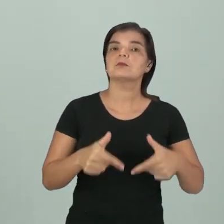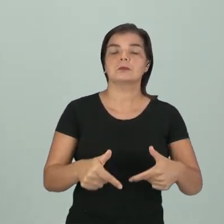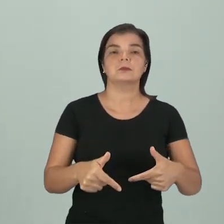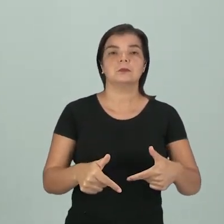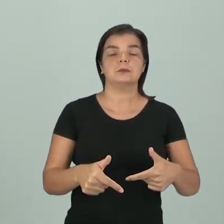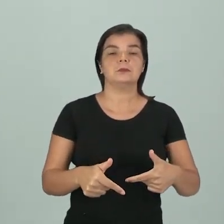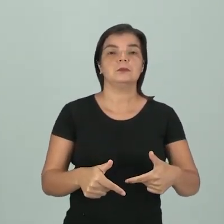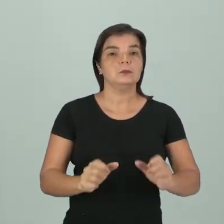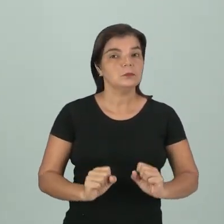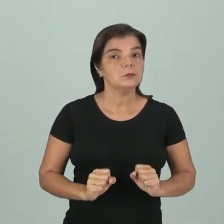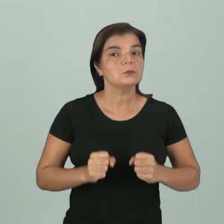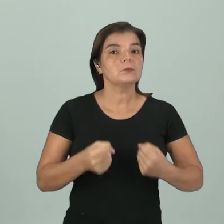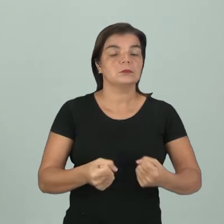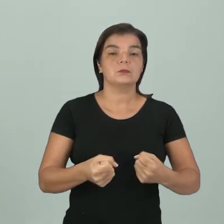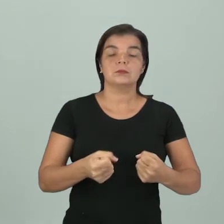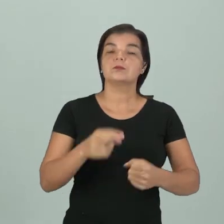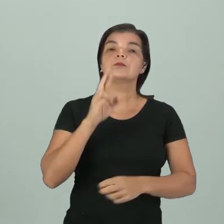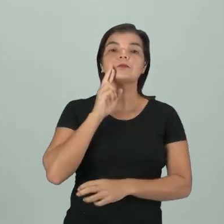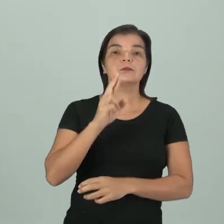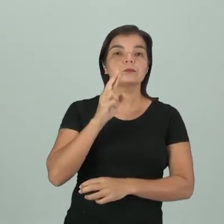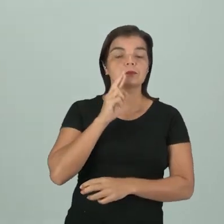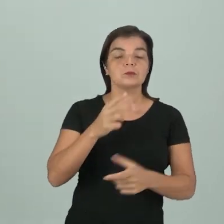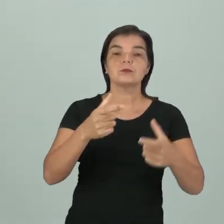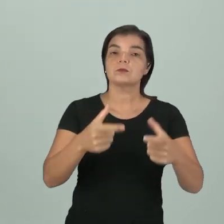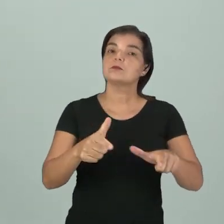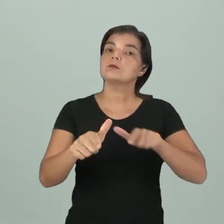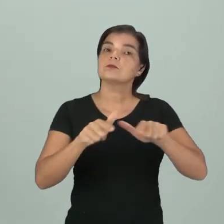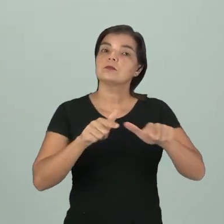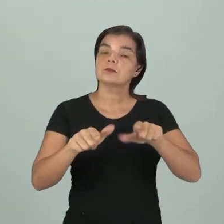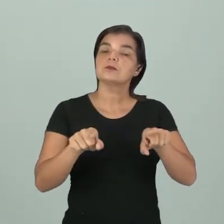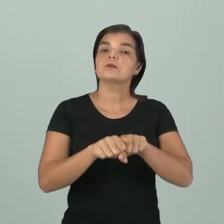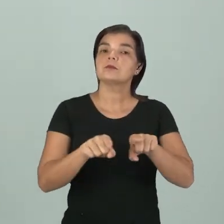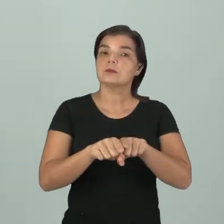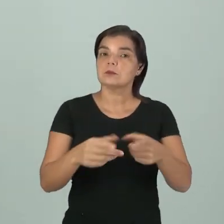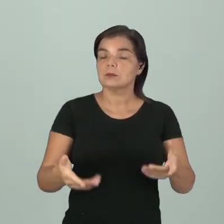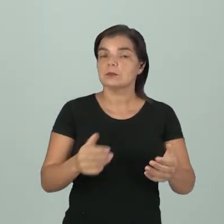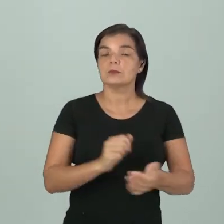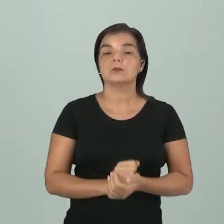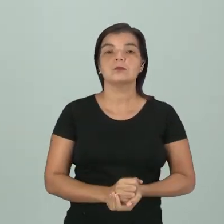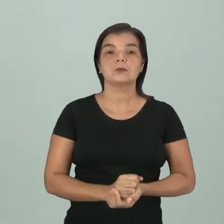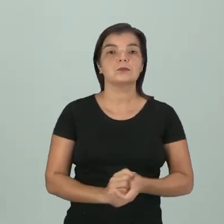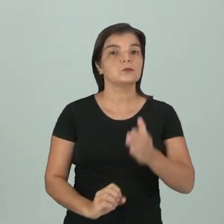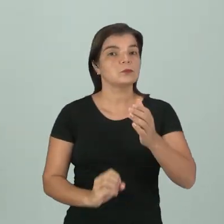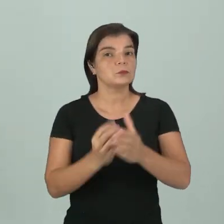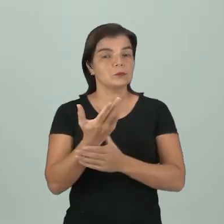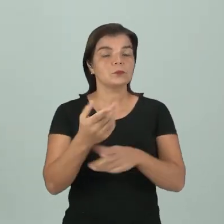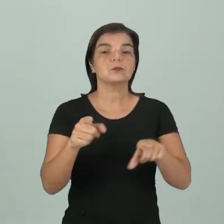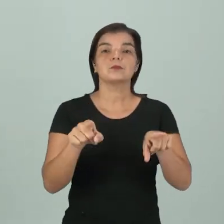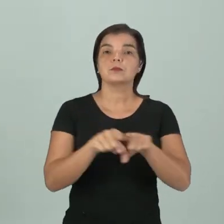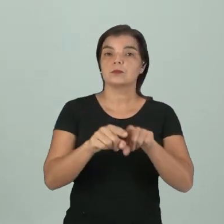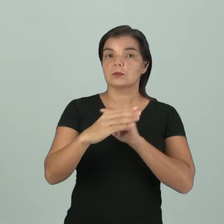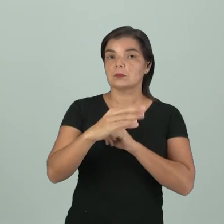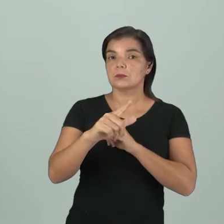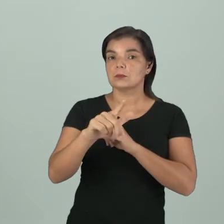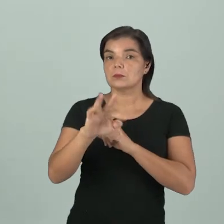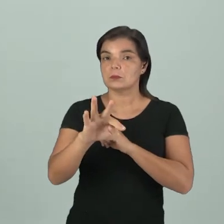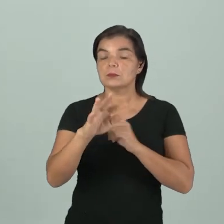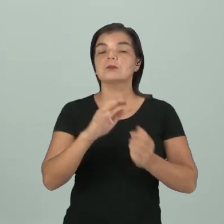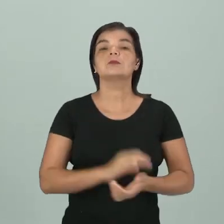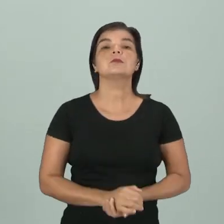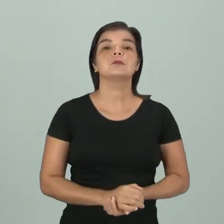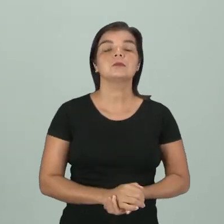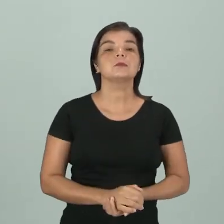batalhadas através de manifestações dos setores de trabalho, que inclusive com a criação da